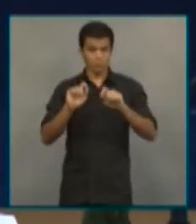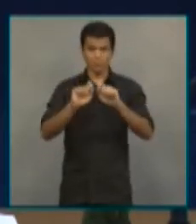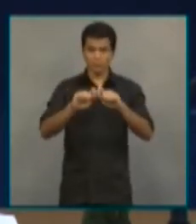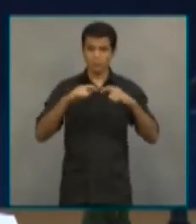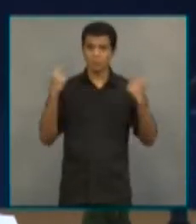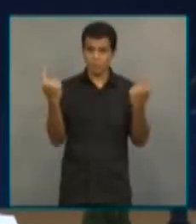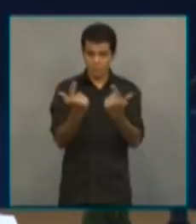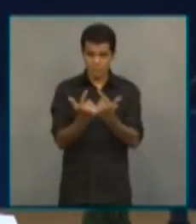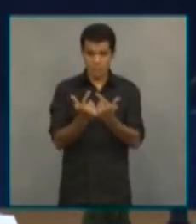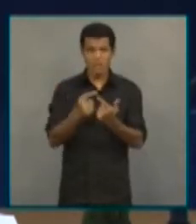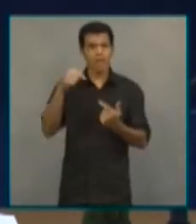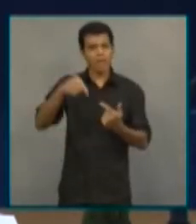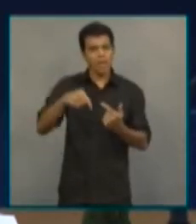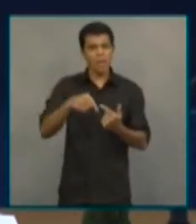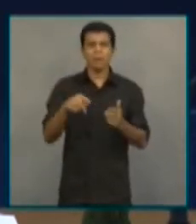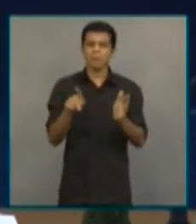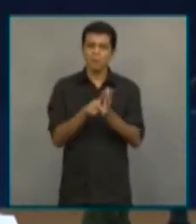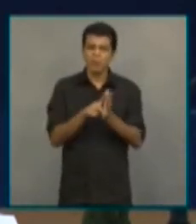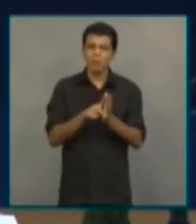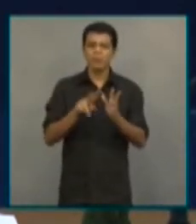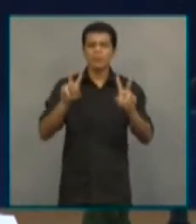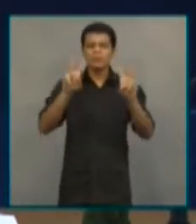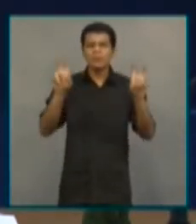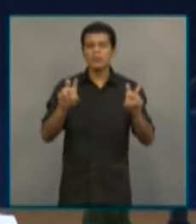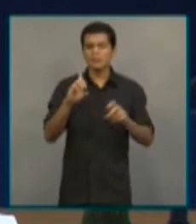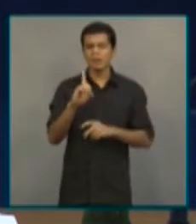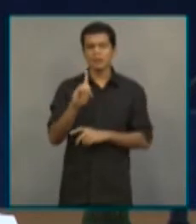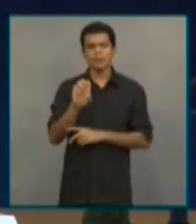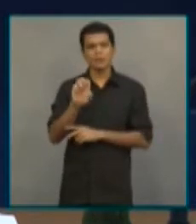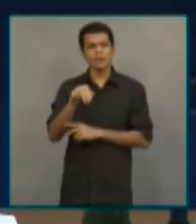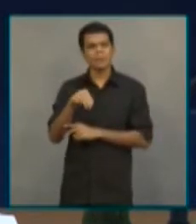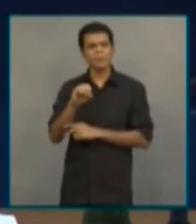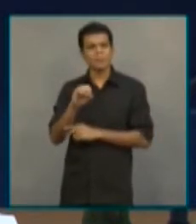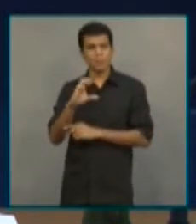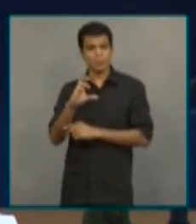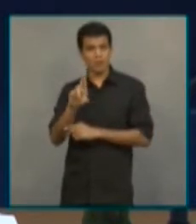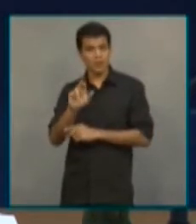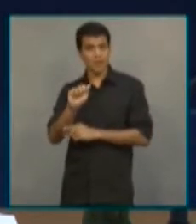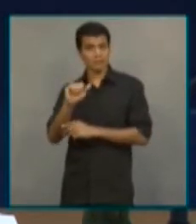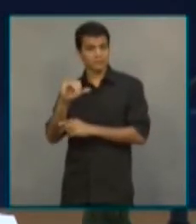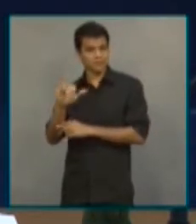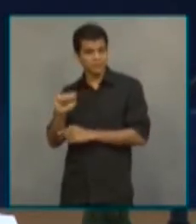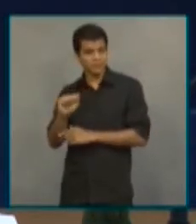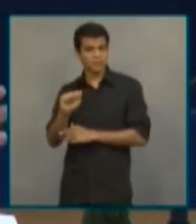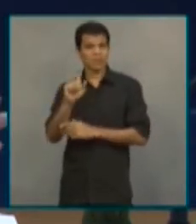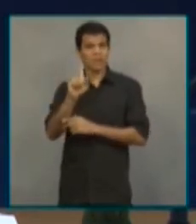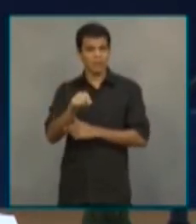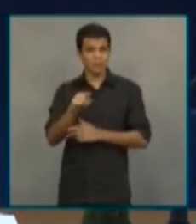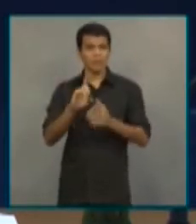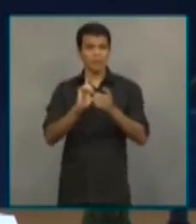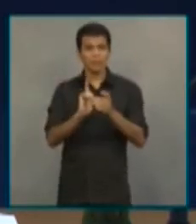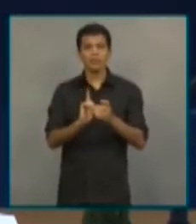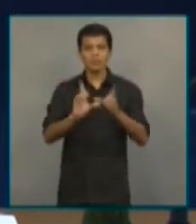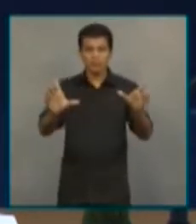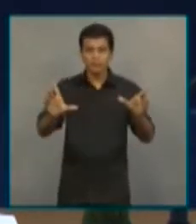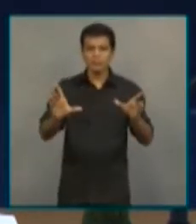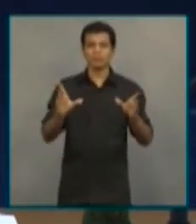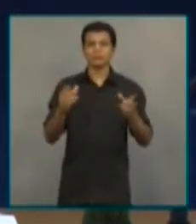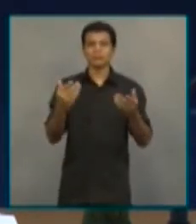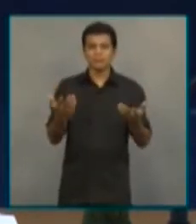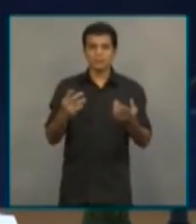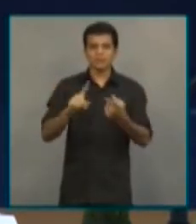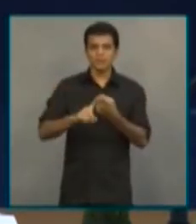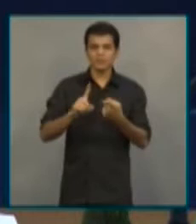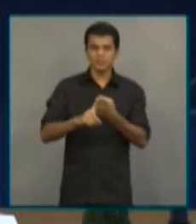democrática da sociedade cearense, tratará, nesse momento, e tanto assim o foi a inspiração do deputado Aldic Mota,